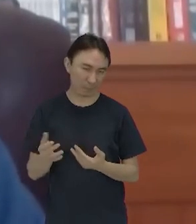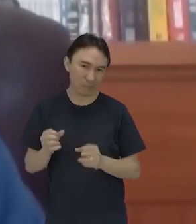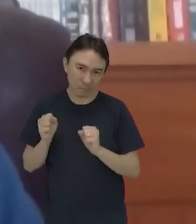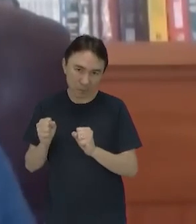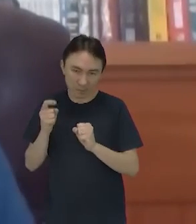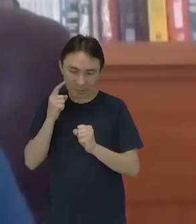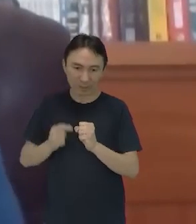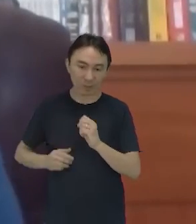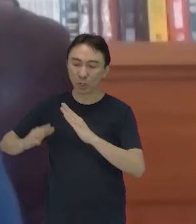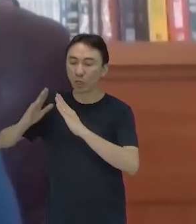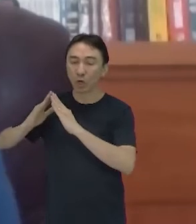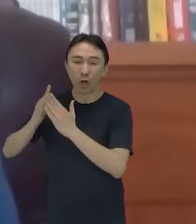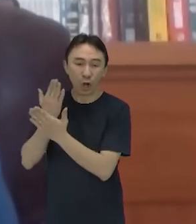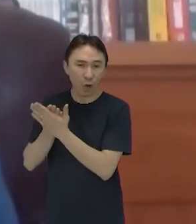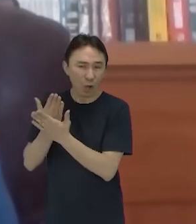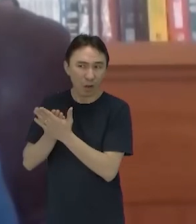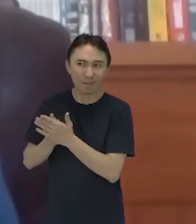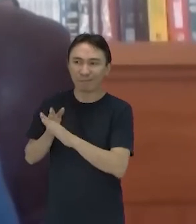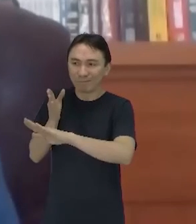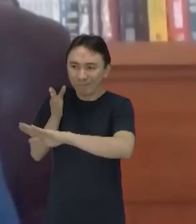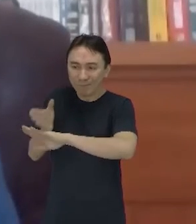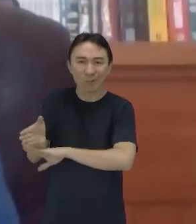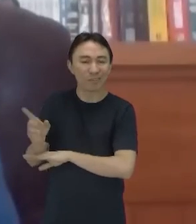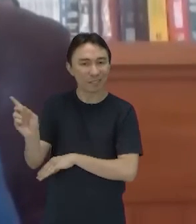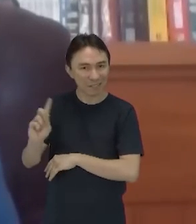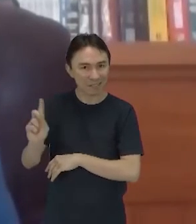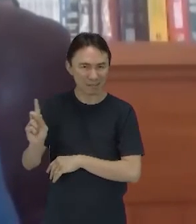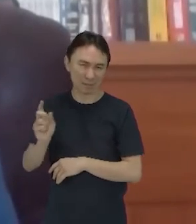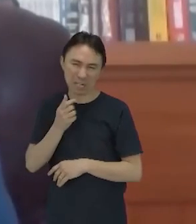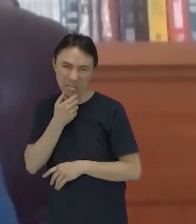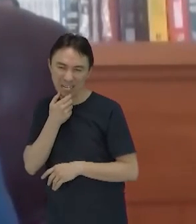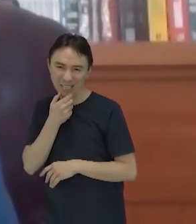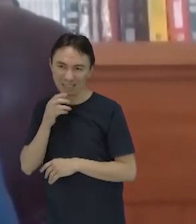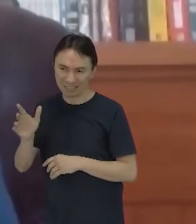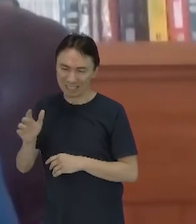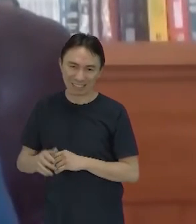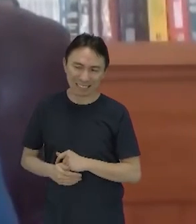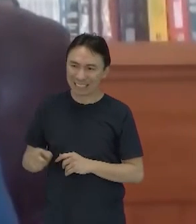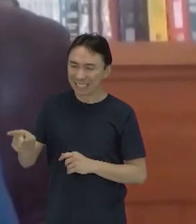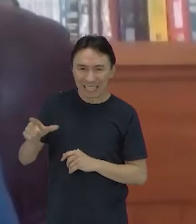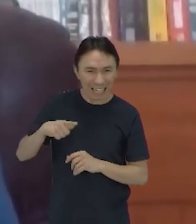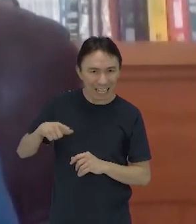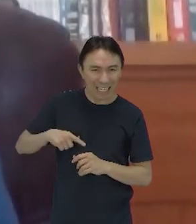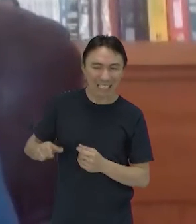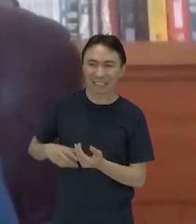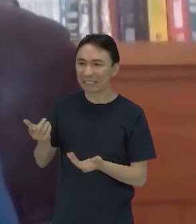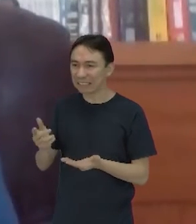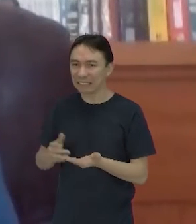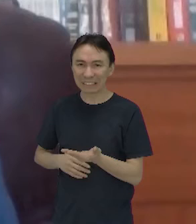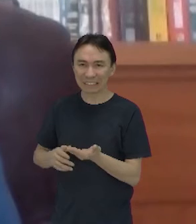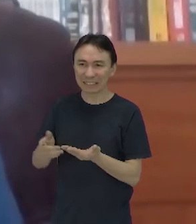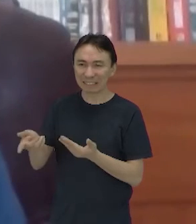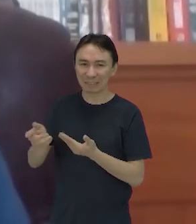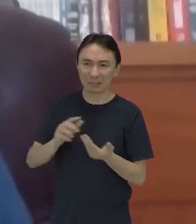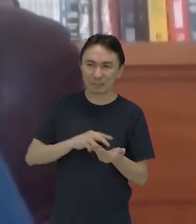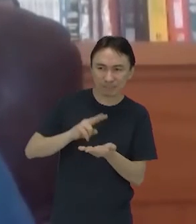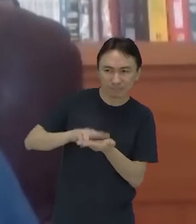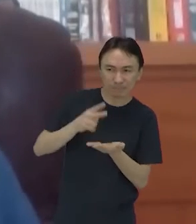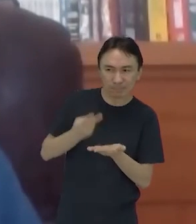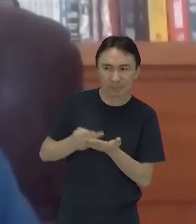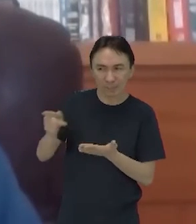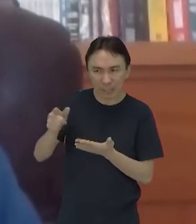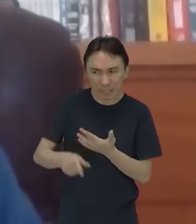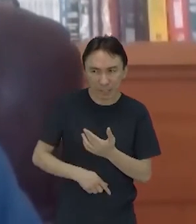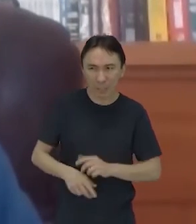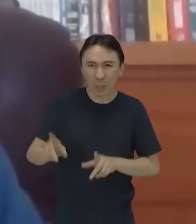ser que o inglês deles, ou no caso traduzido o português, não seja o mais correto possível. E a minha obrigação é